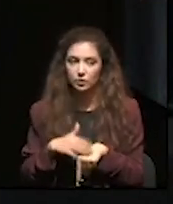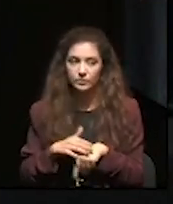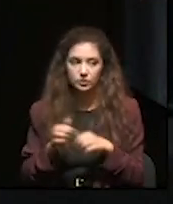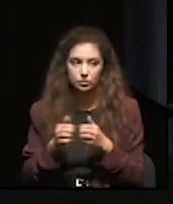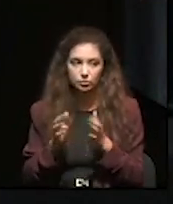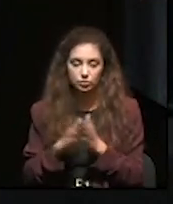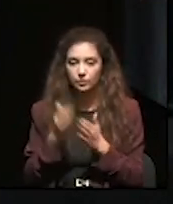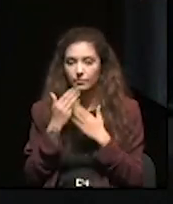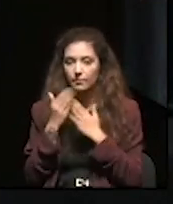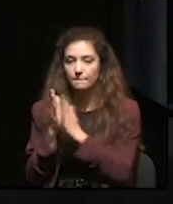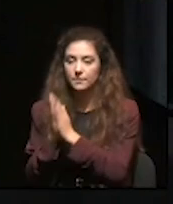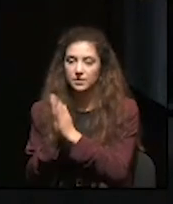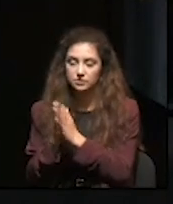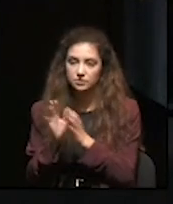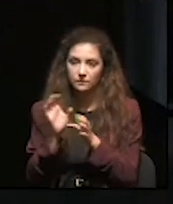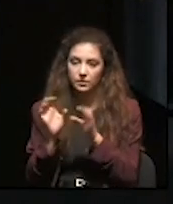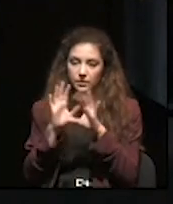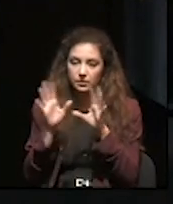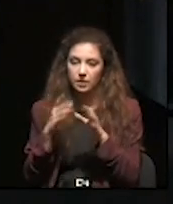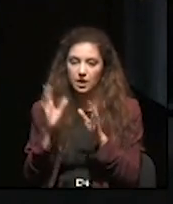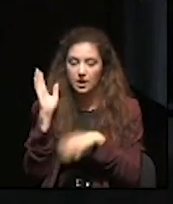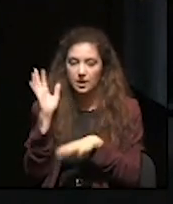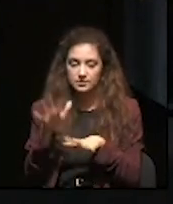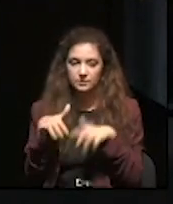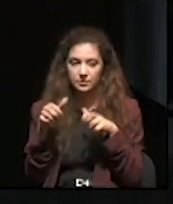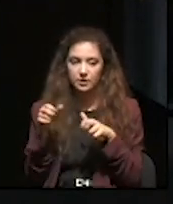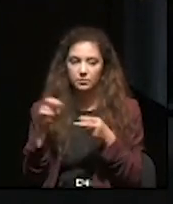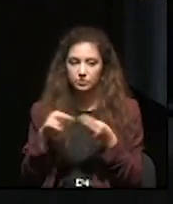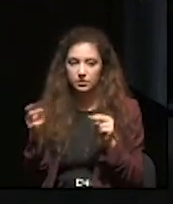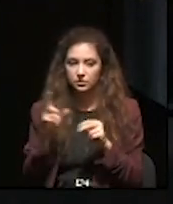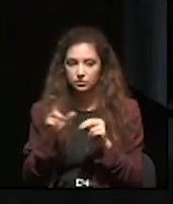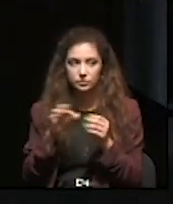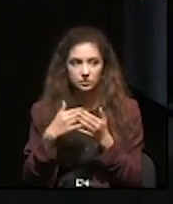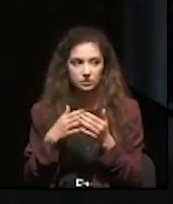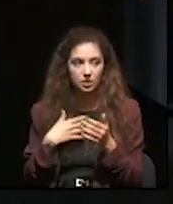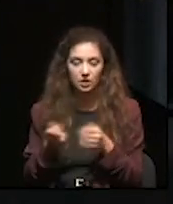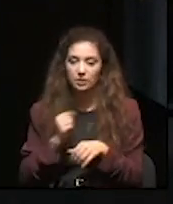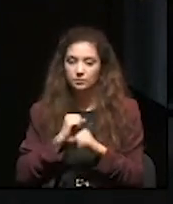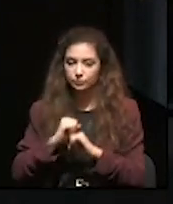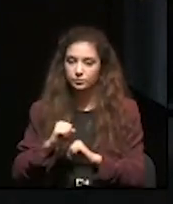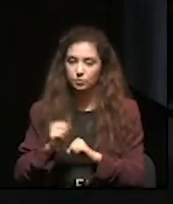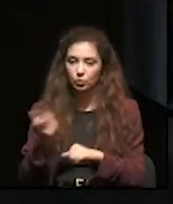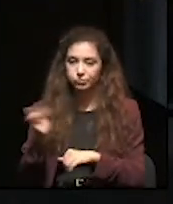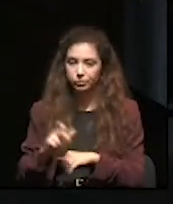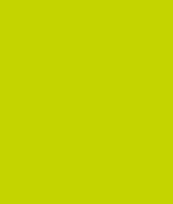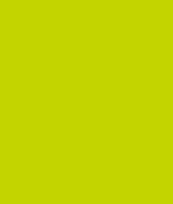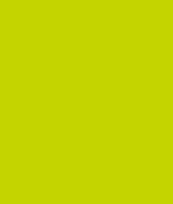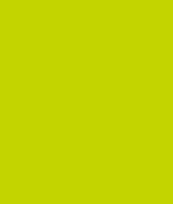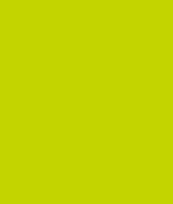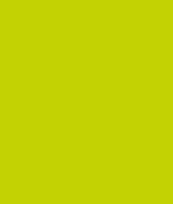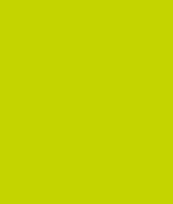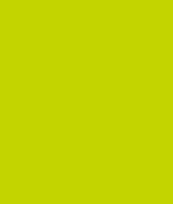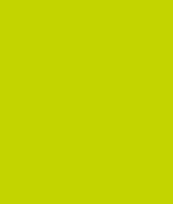estas razões, apelamos de forma clara que a Assembleia Municipal de Lisboa repudie, condene e não deixe de mostrar um veemente repúdio pelo sucedido. Muito obrigada.